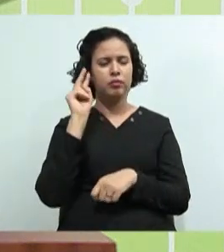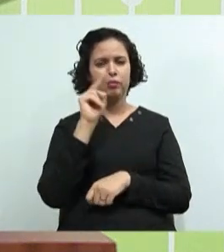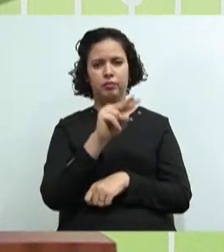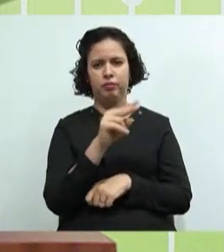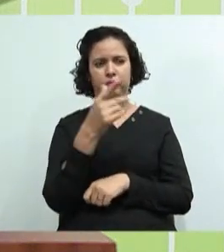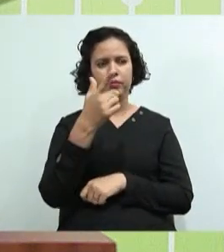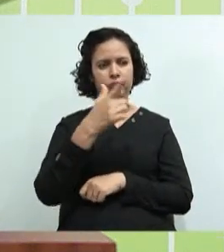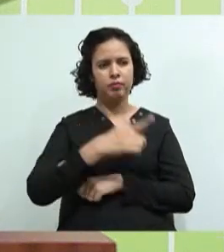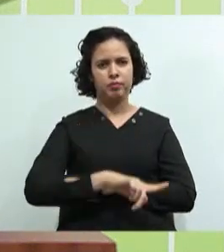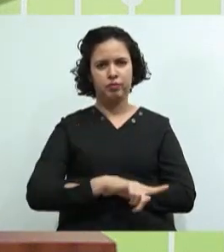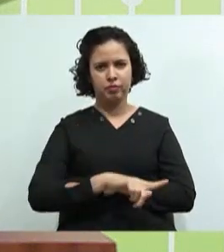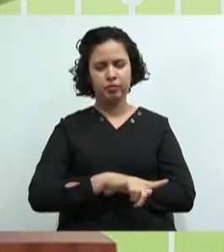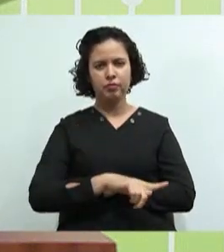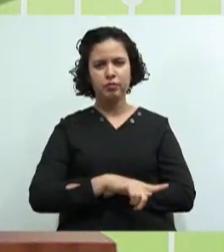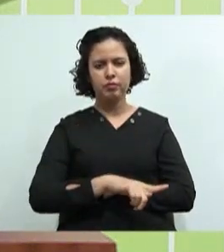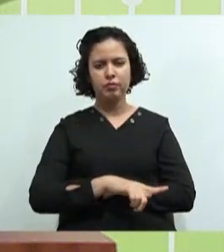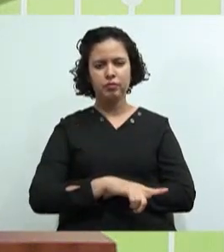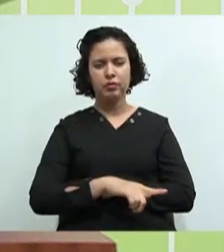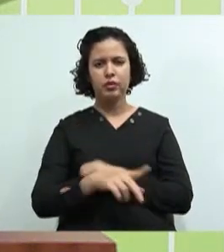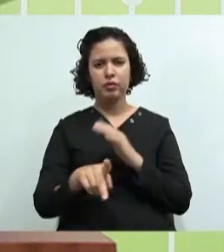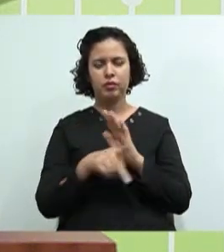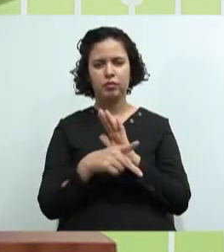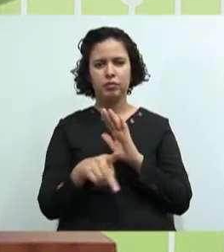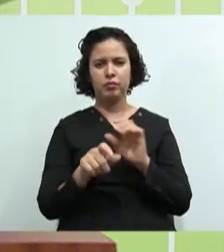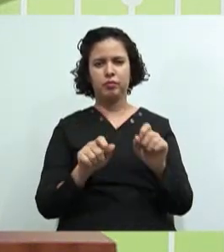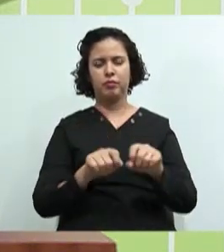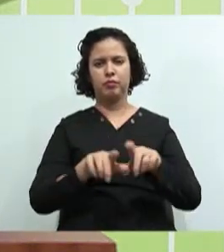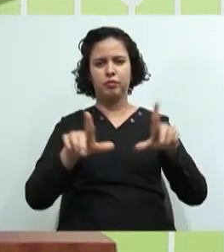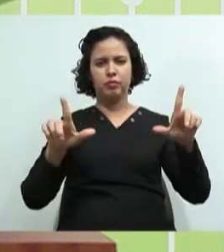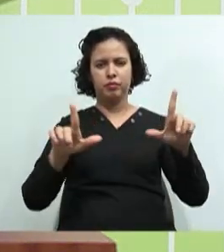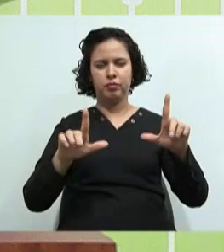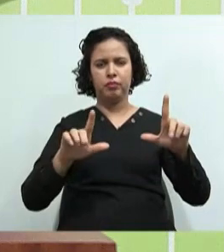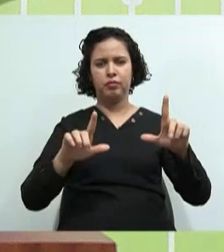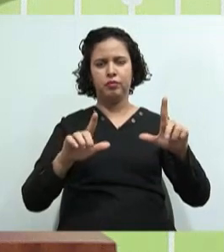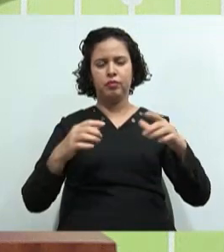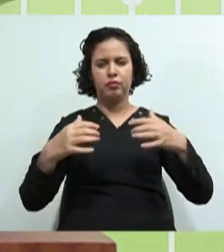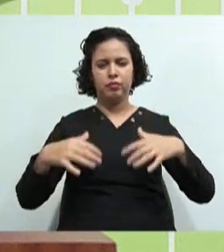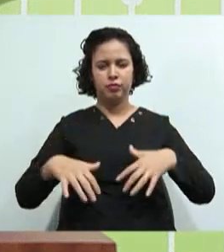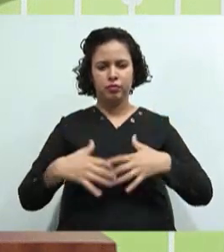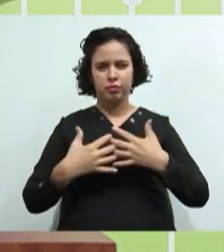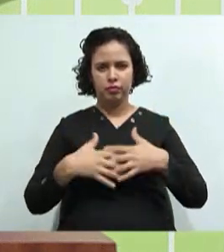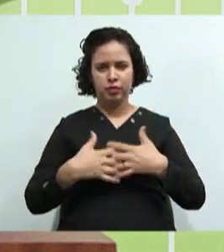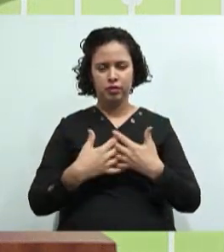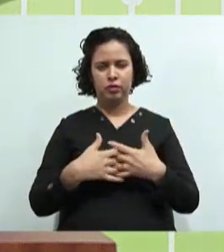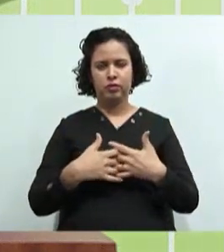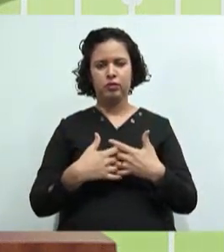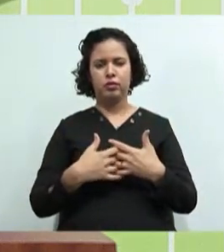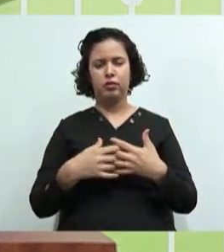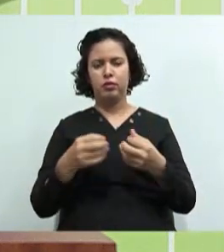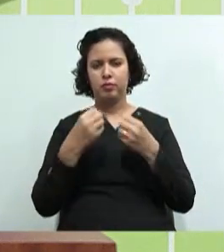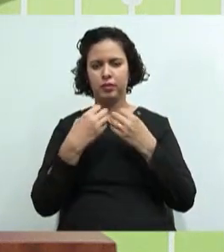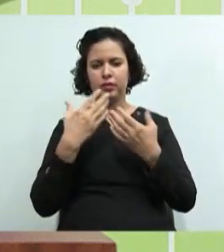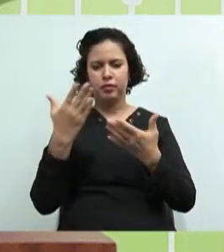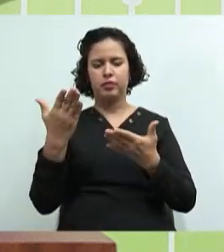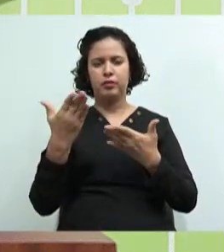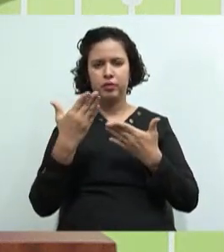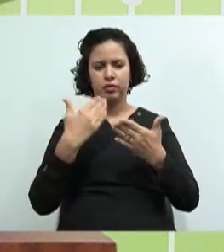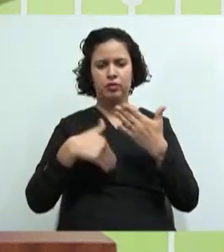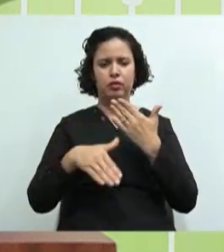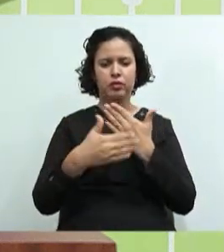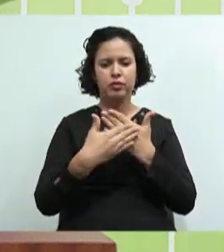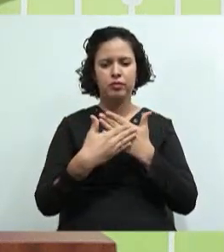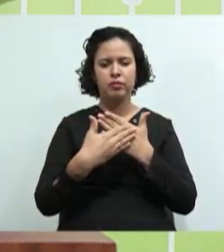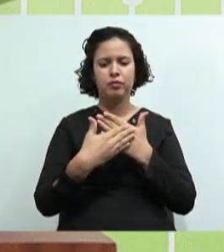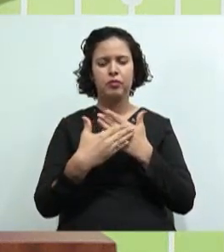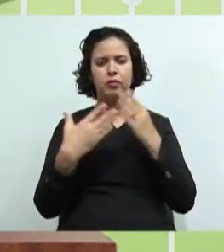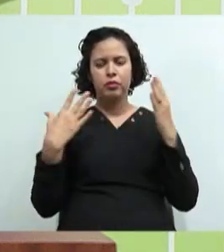na verdade, do Instituto, a página do Instituto Federal de Rondônia, e vai poder assistir essa teleaula. Muito bem-vindo a todos vocês, e é claro, quem